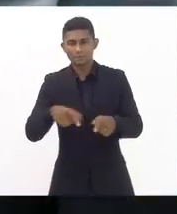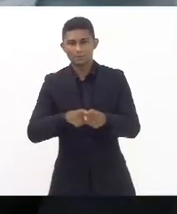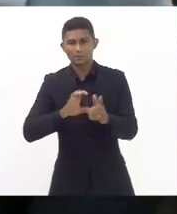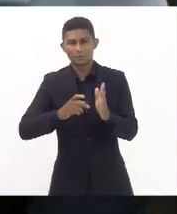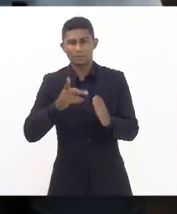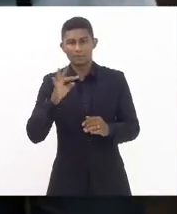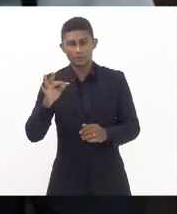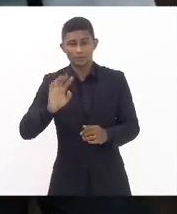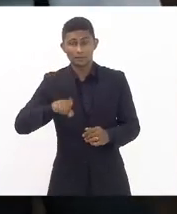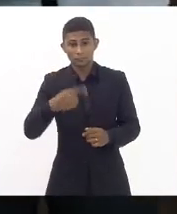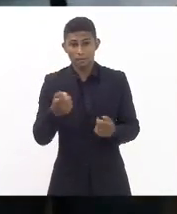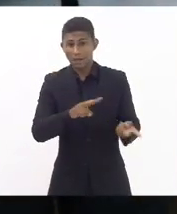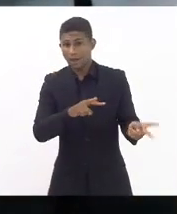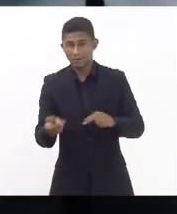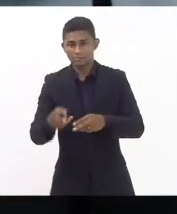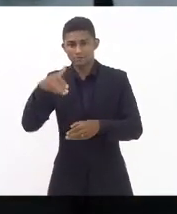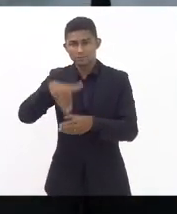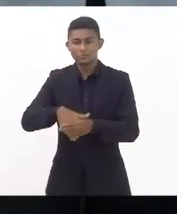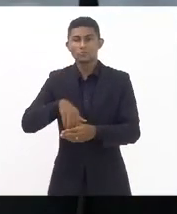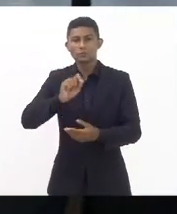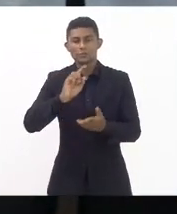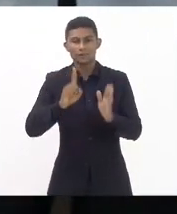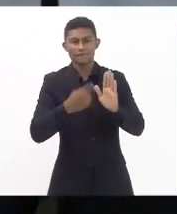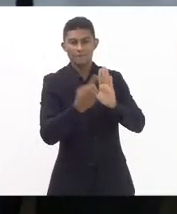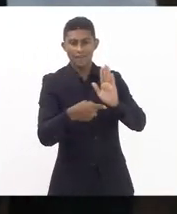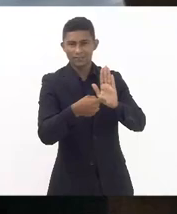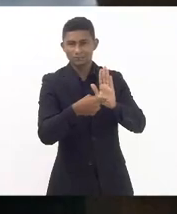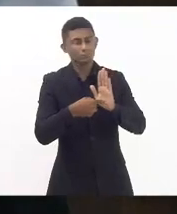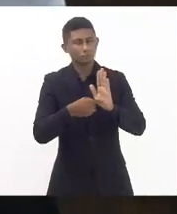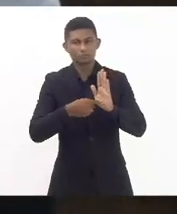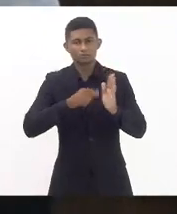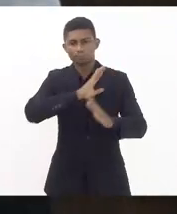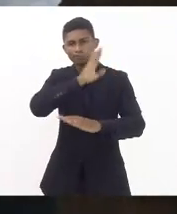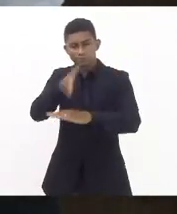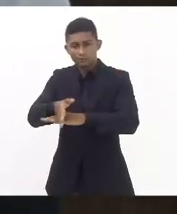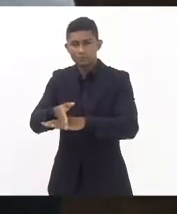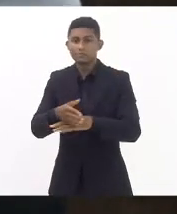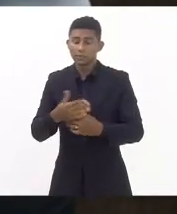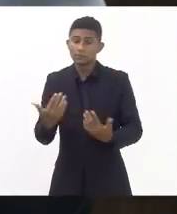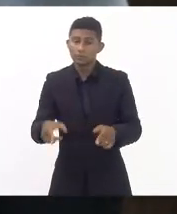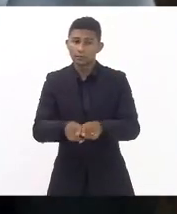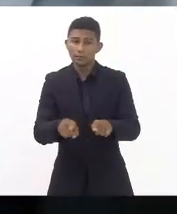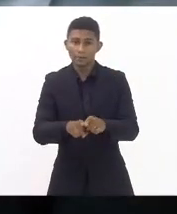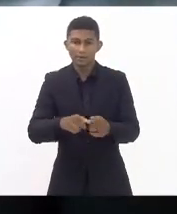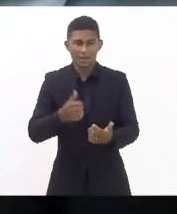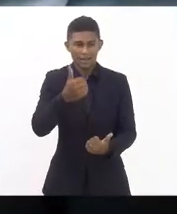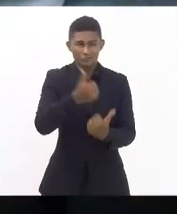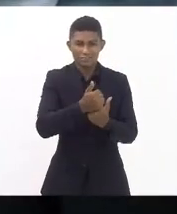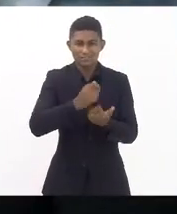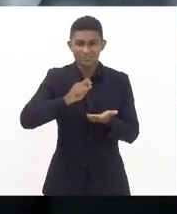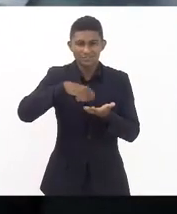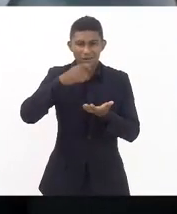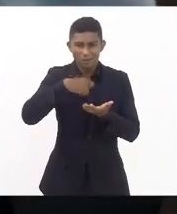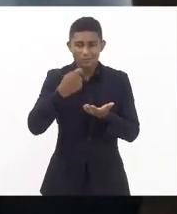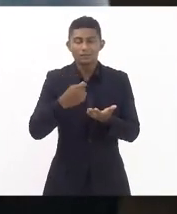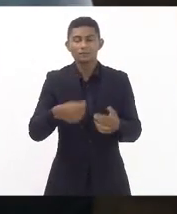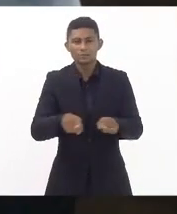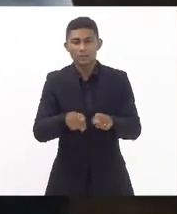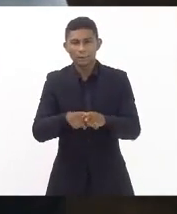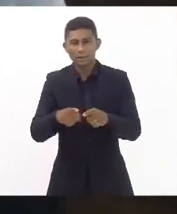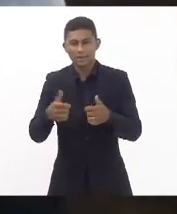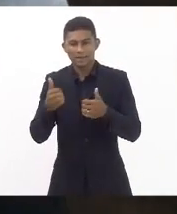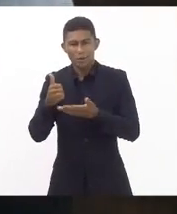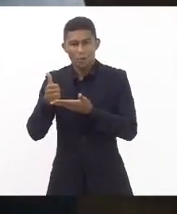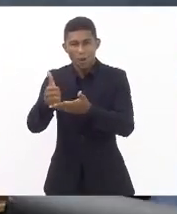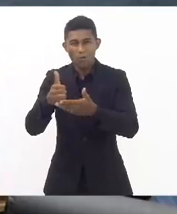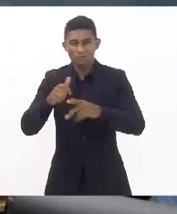voto pela derrubada do veto e pela valorização do auxílio alimentação, do auxílio transporte dos policiais civis do Estado